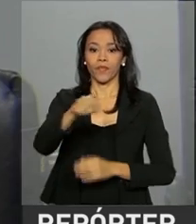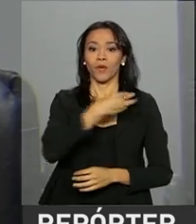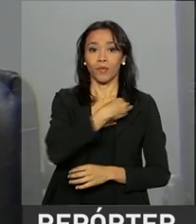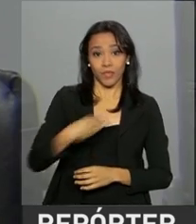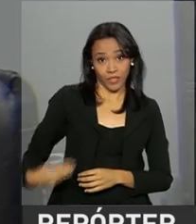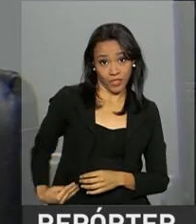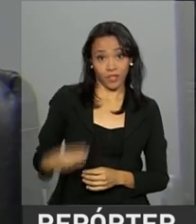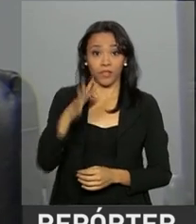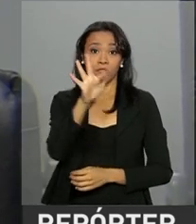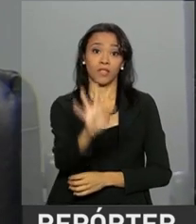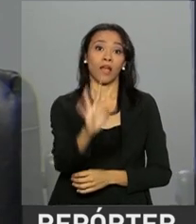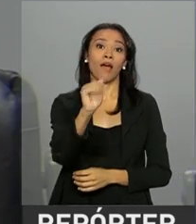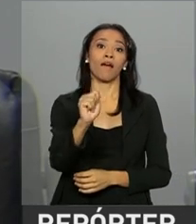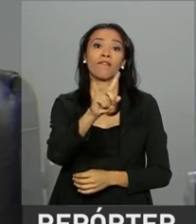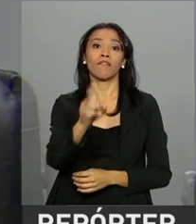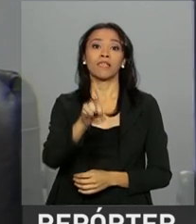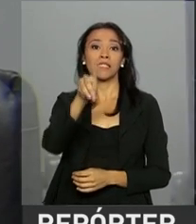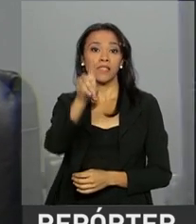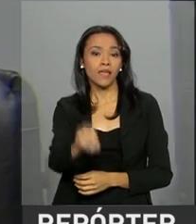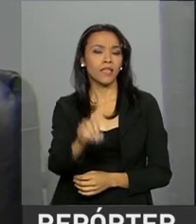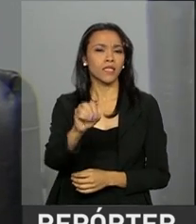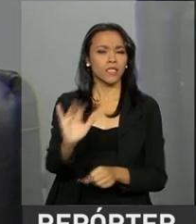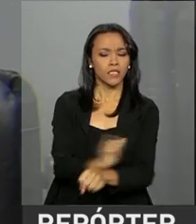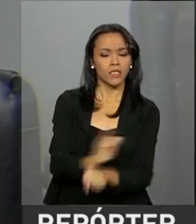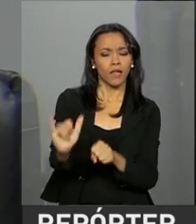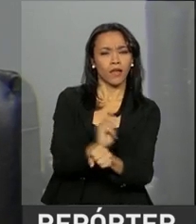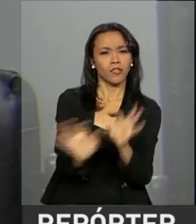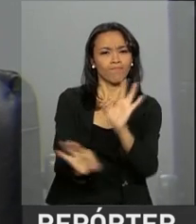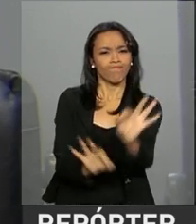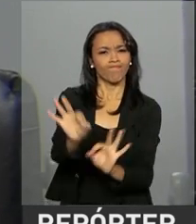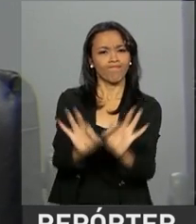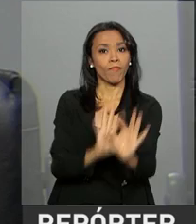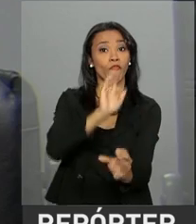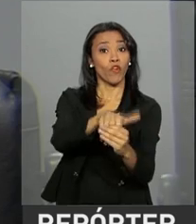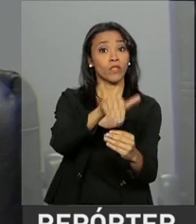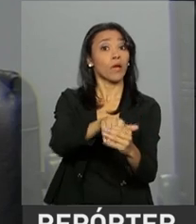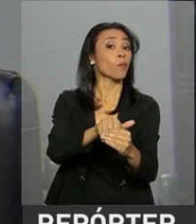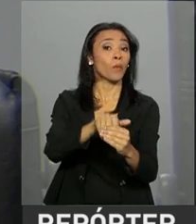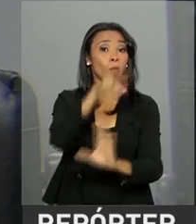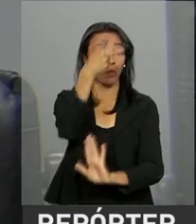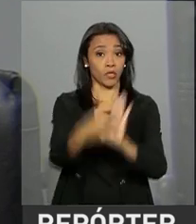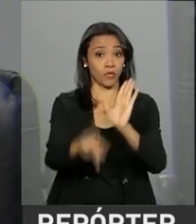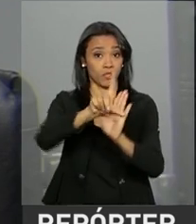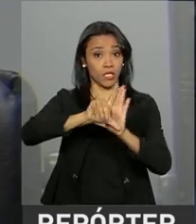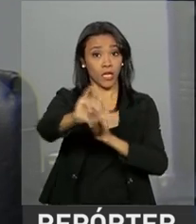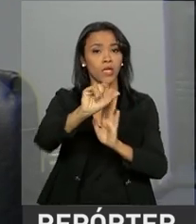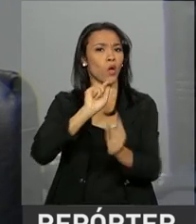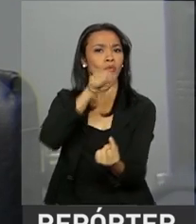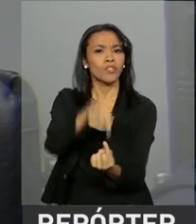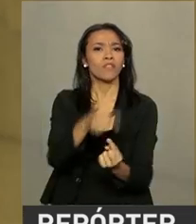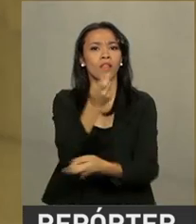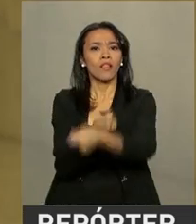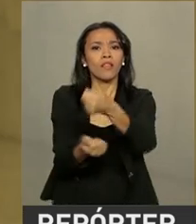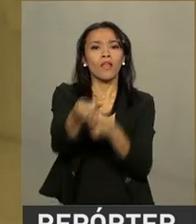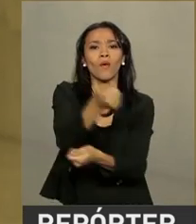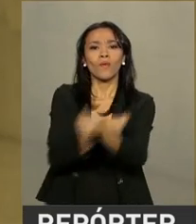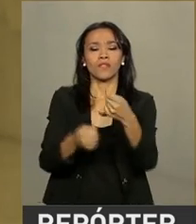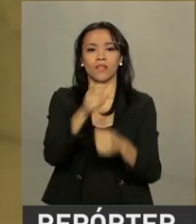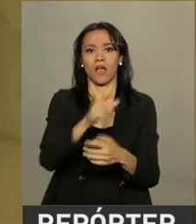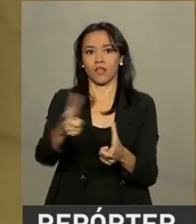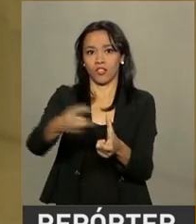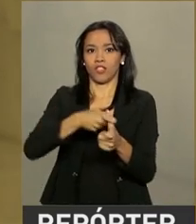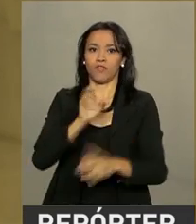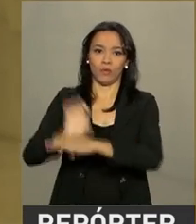Meirelles, detalhou uma estratégia definida para a votação do projeto de lei que renegocia a dívida dos estados com a União. Em reunião